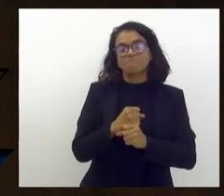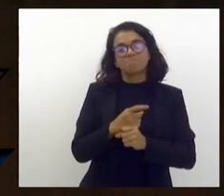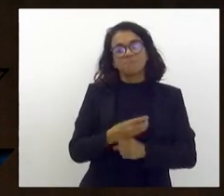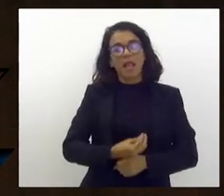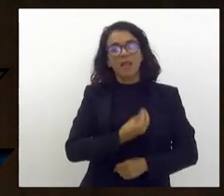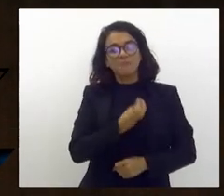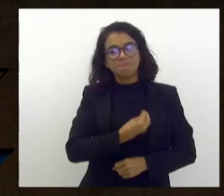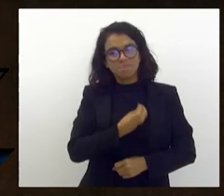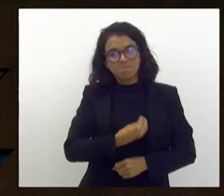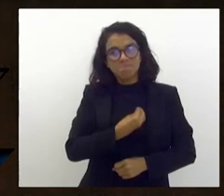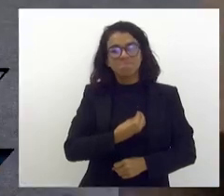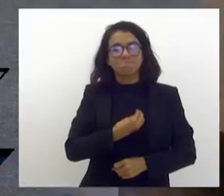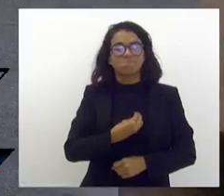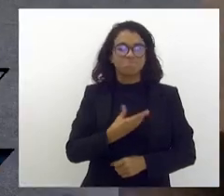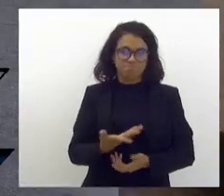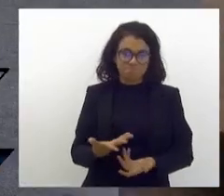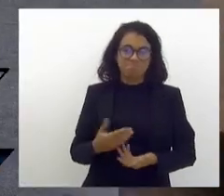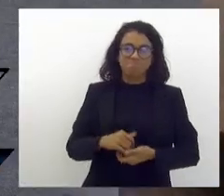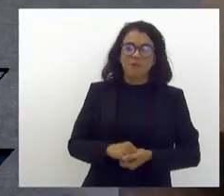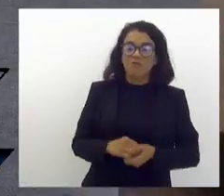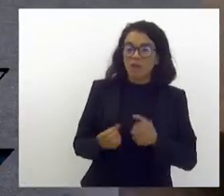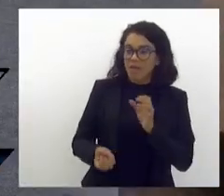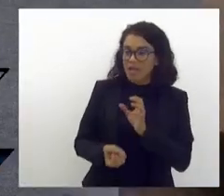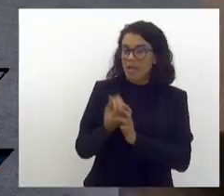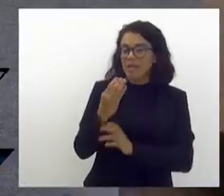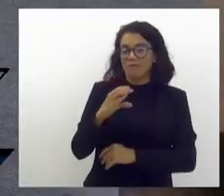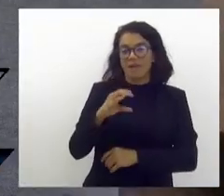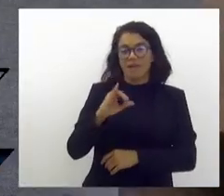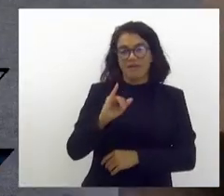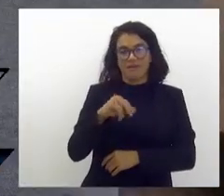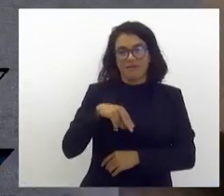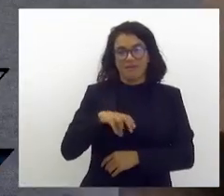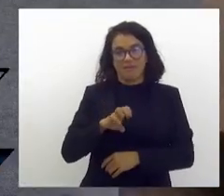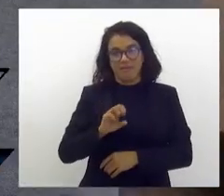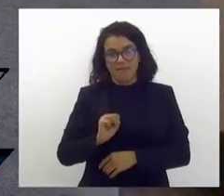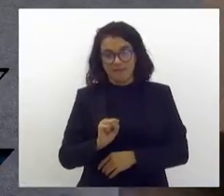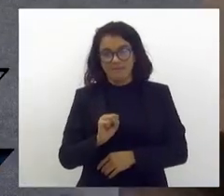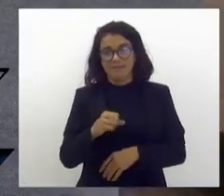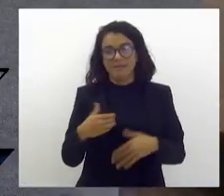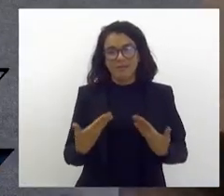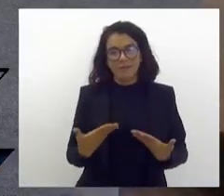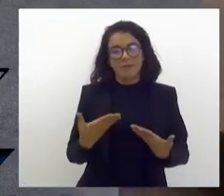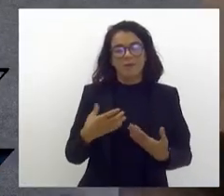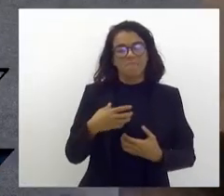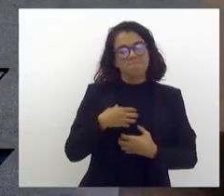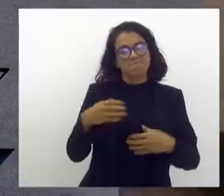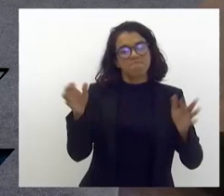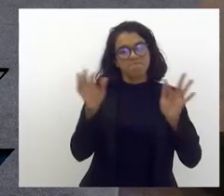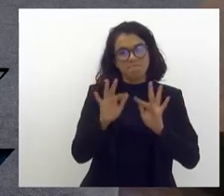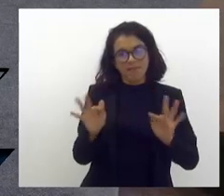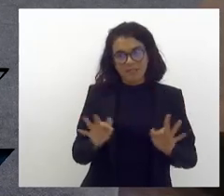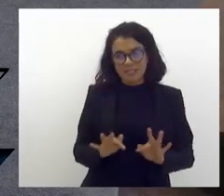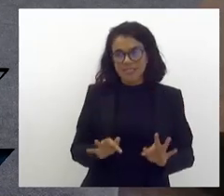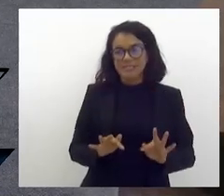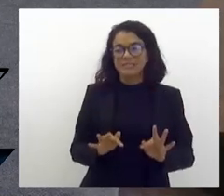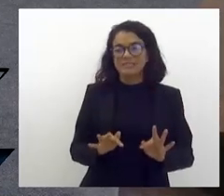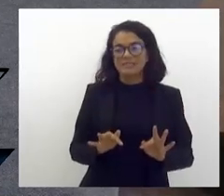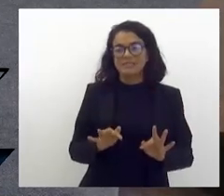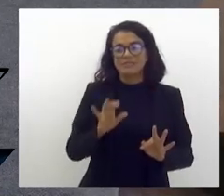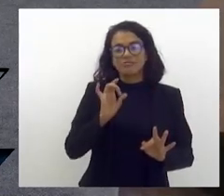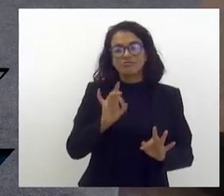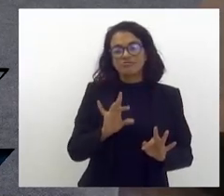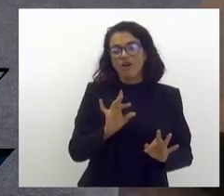frente parlamentar que foi criada pela Inês Pandeló. Então, Vossa Excelência foi muito feliz e só